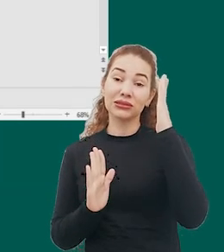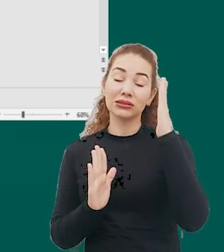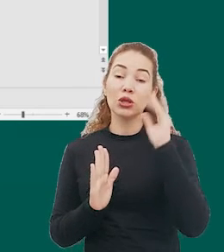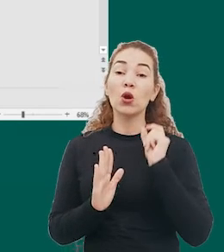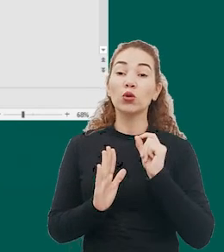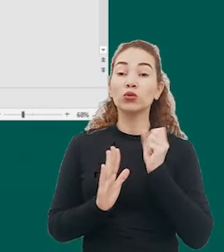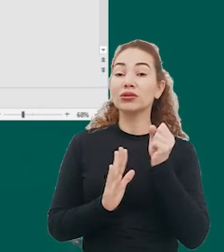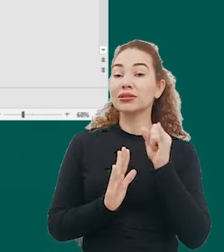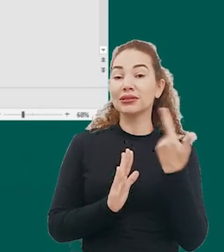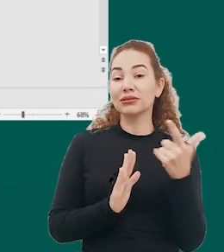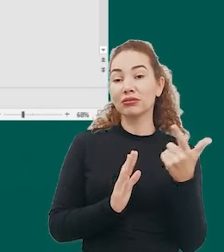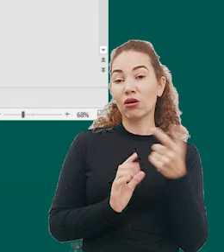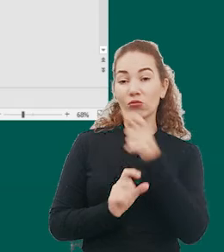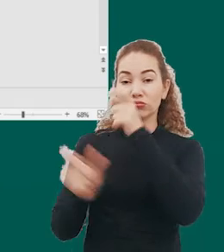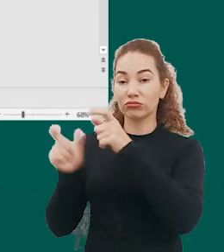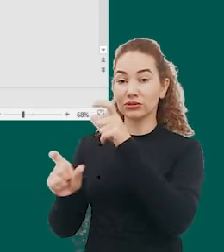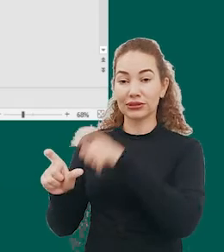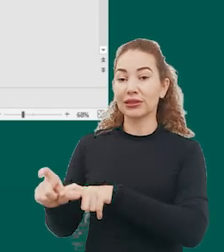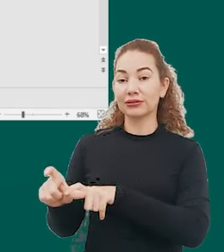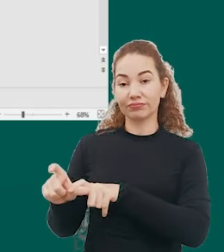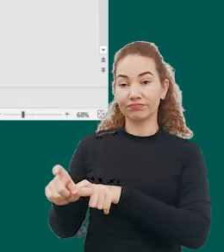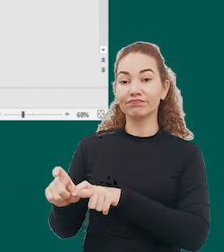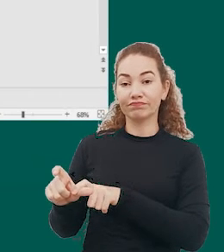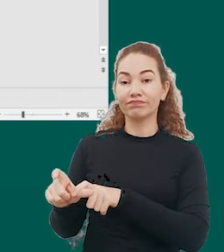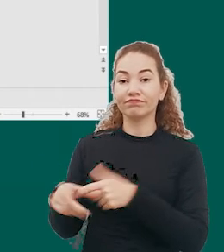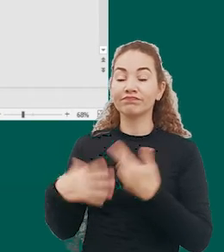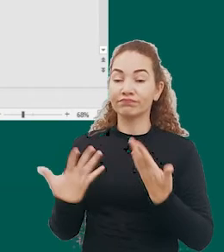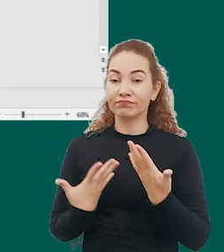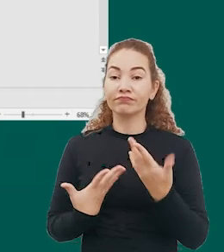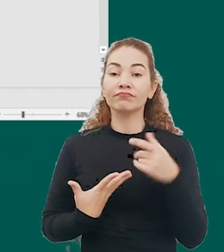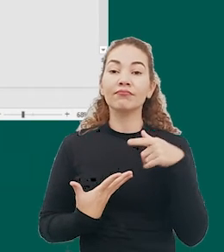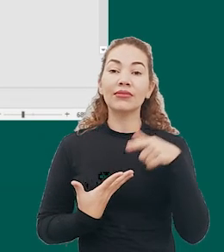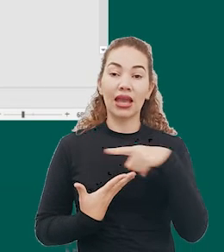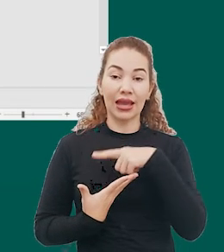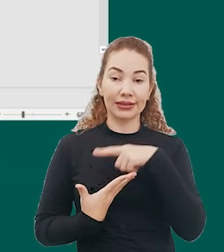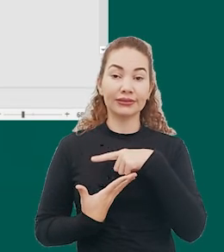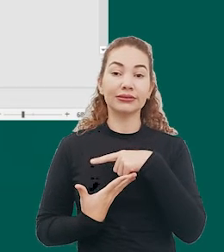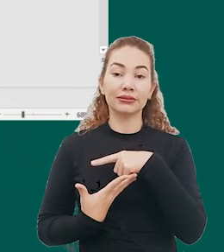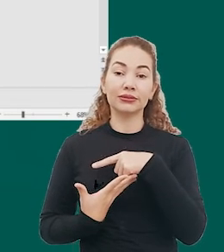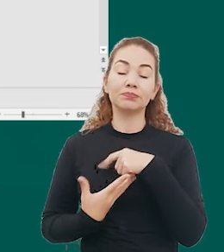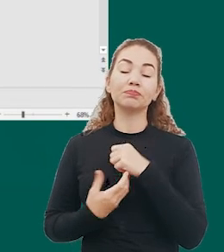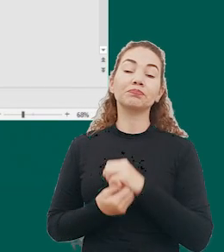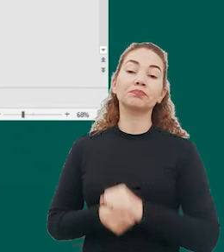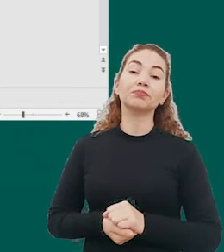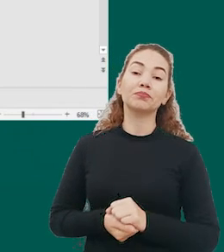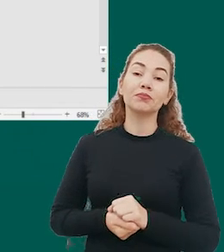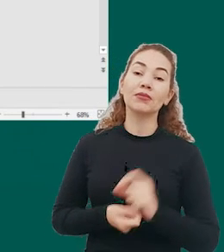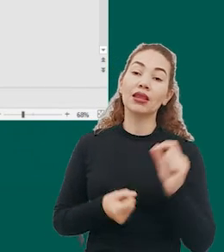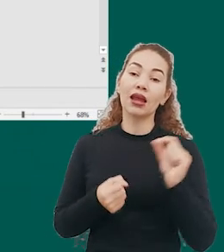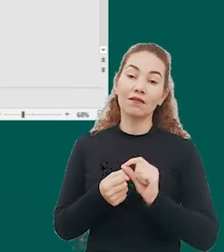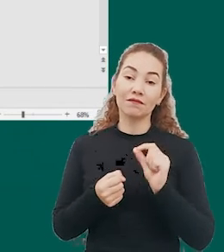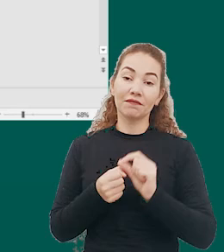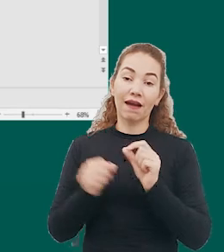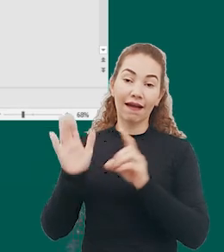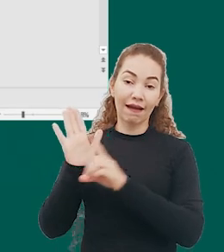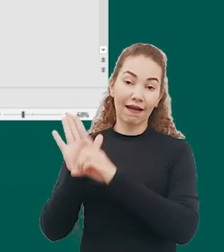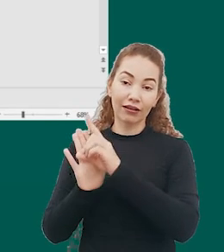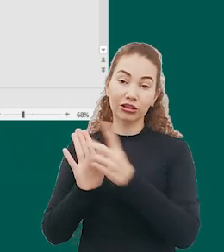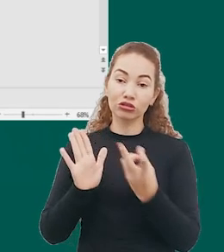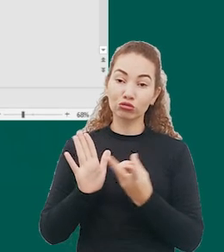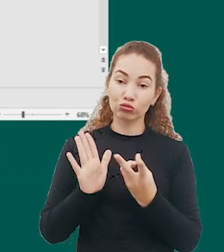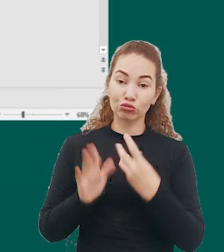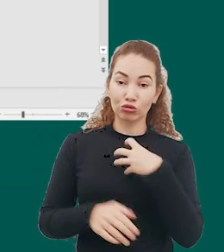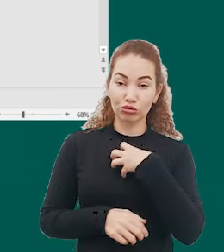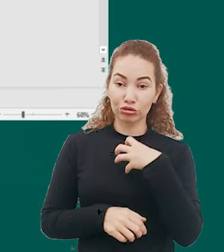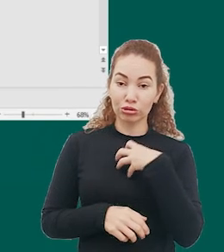do que se nós não tivéssemos eles como dependente. Então, aqui cabe, né, fazer a declaração das duas